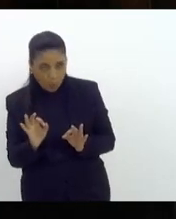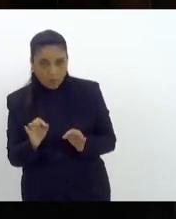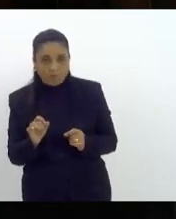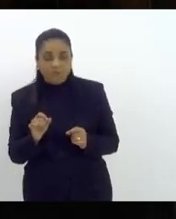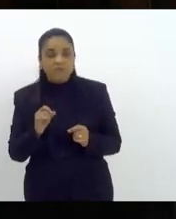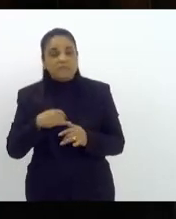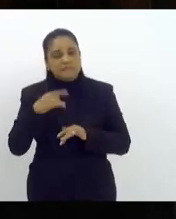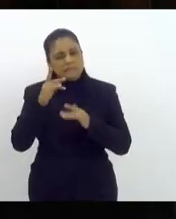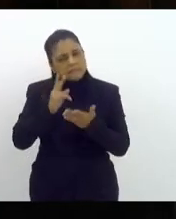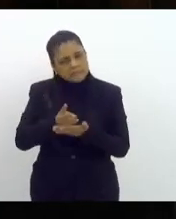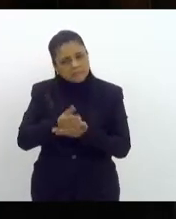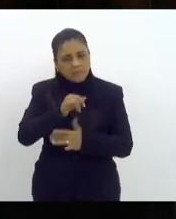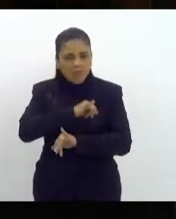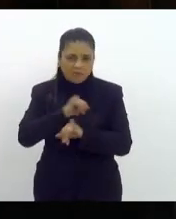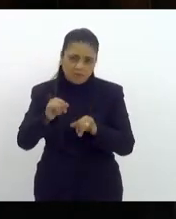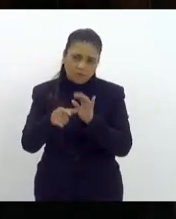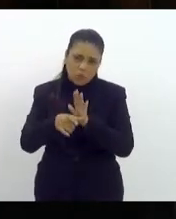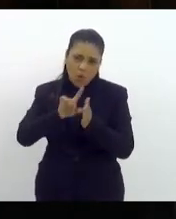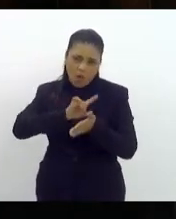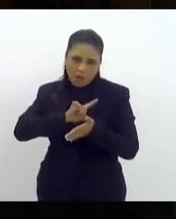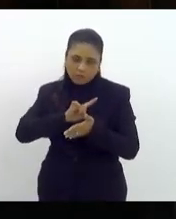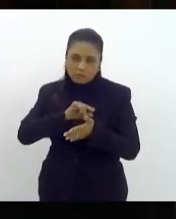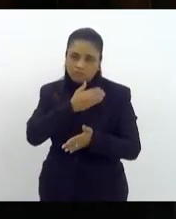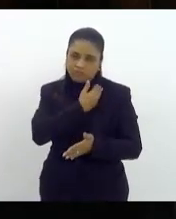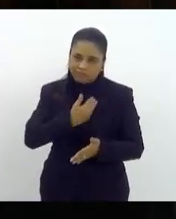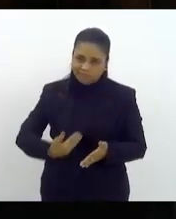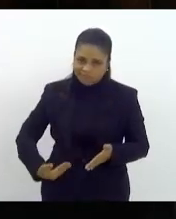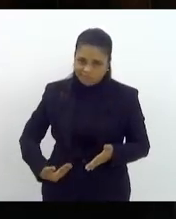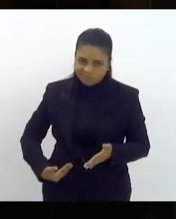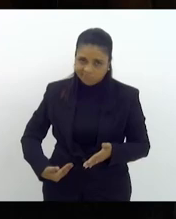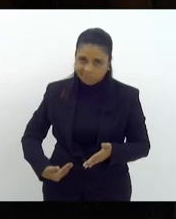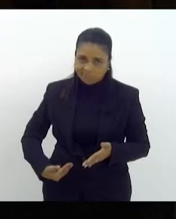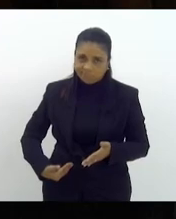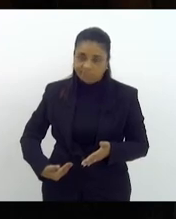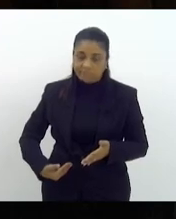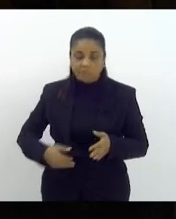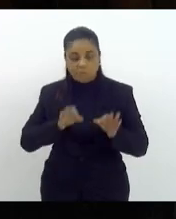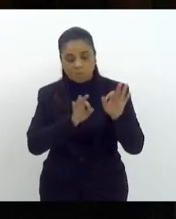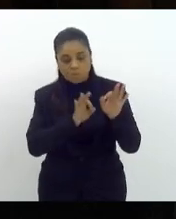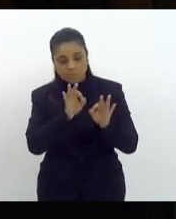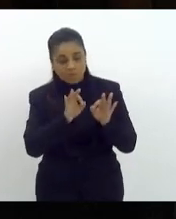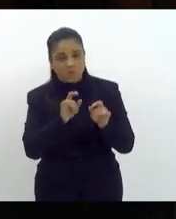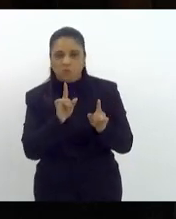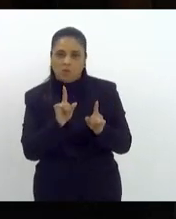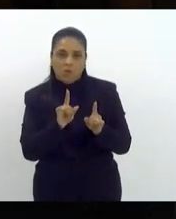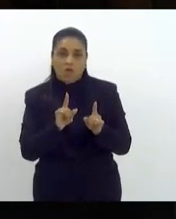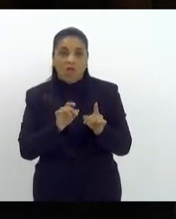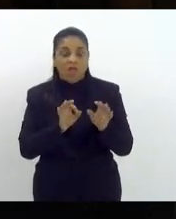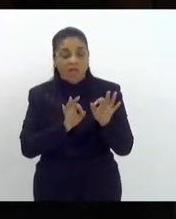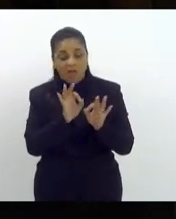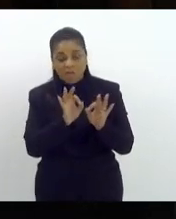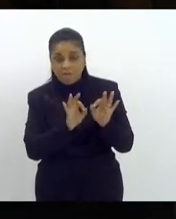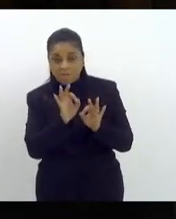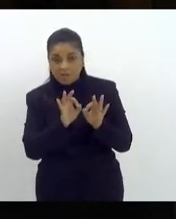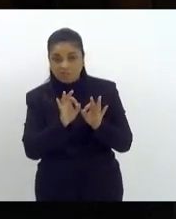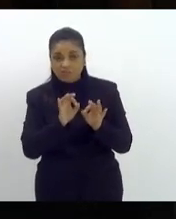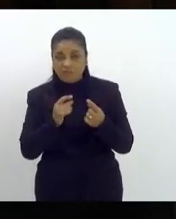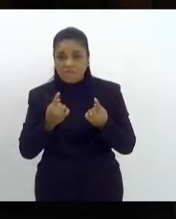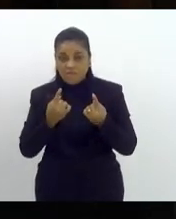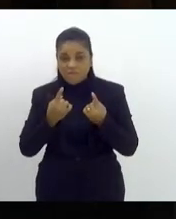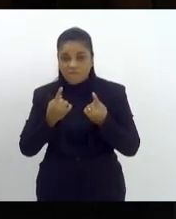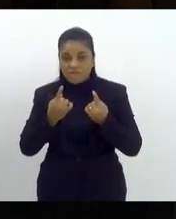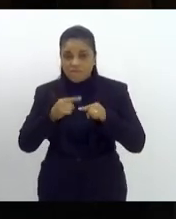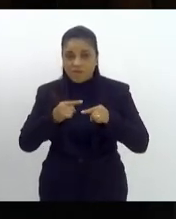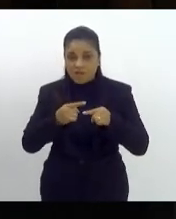sempre avisamos nunca houve plano de governo sempre foi plano de Vingança eles estão com raiva o sistema voltou